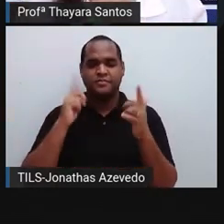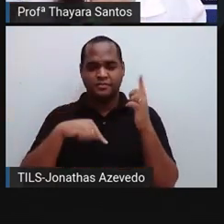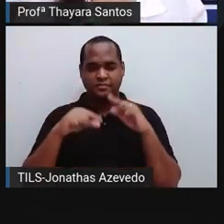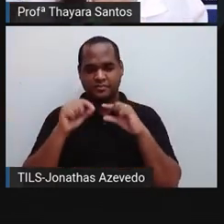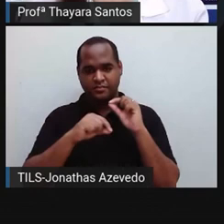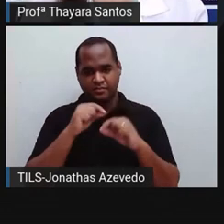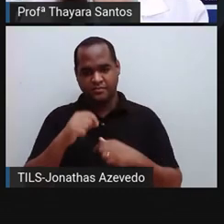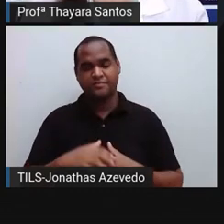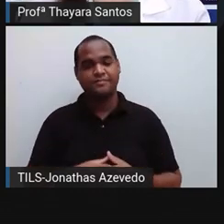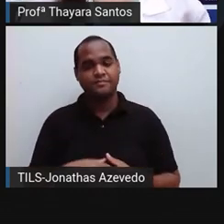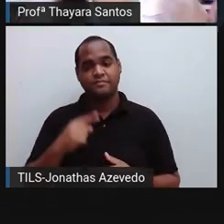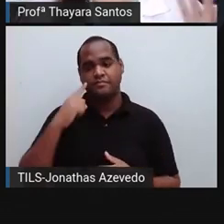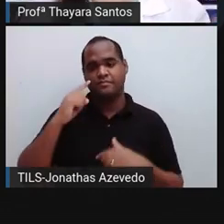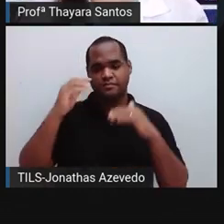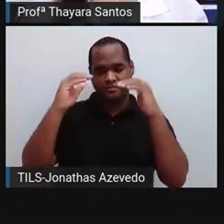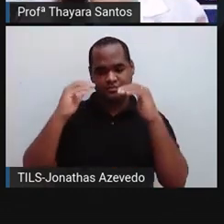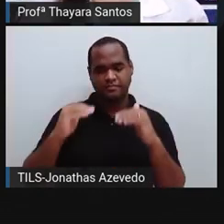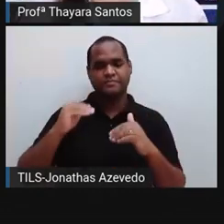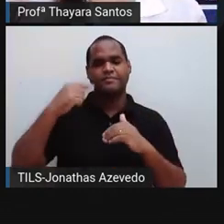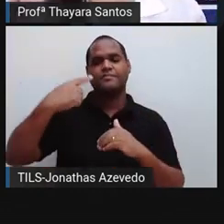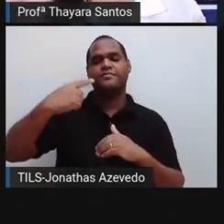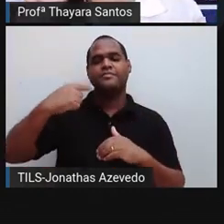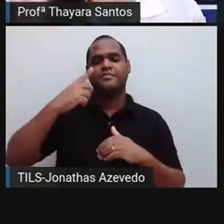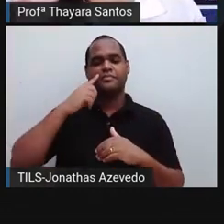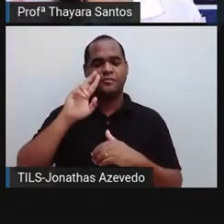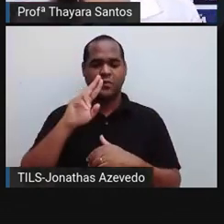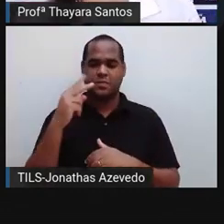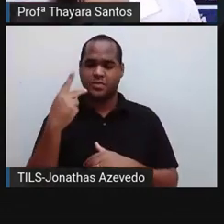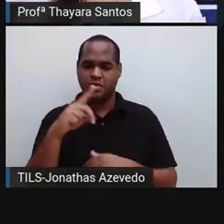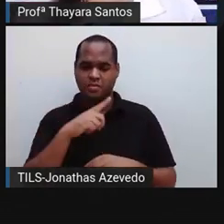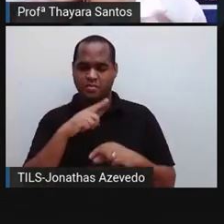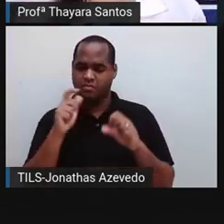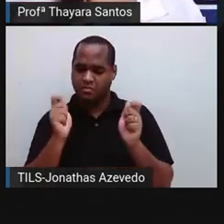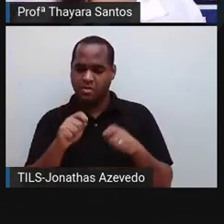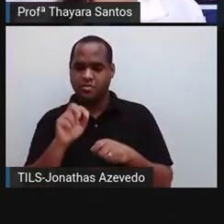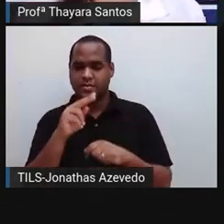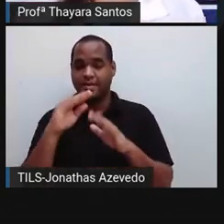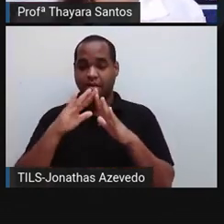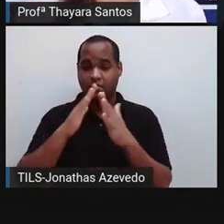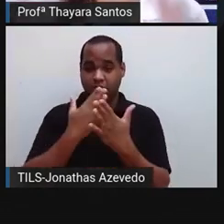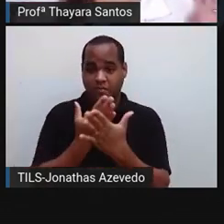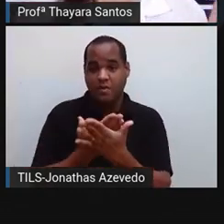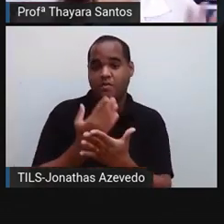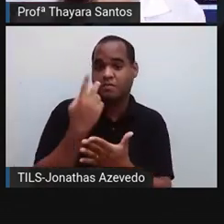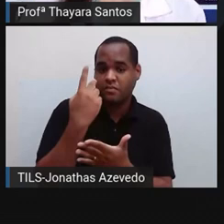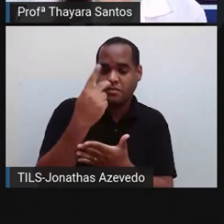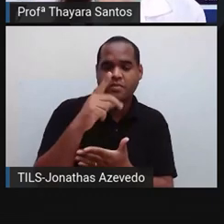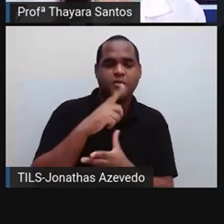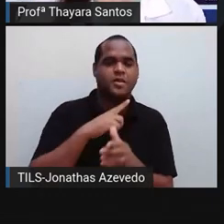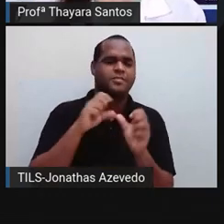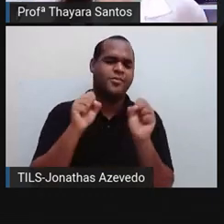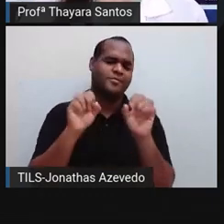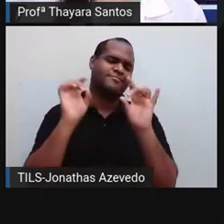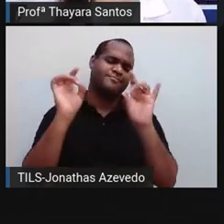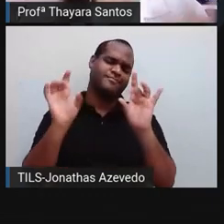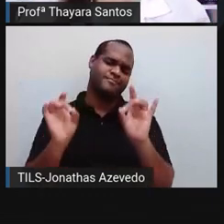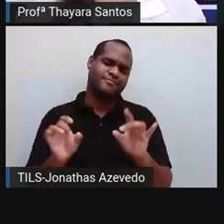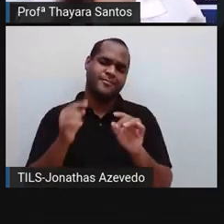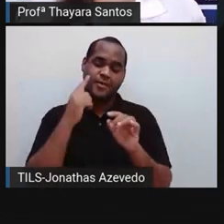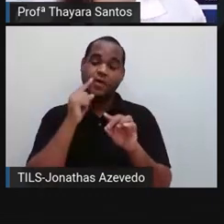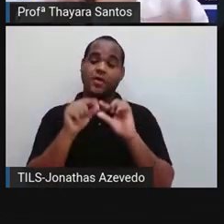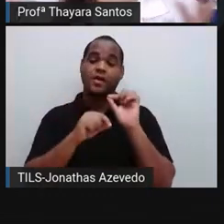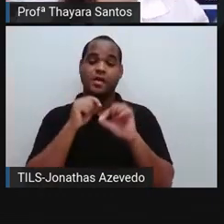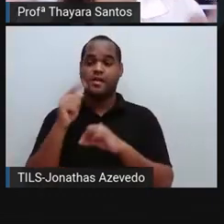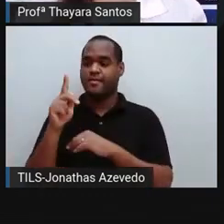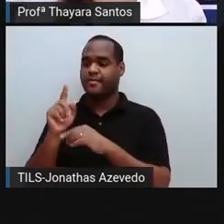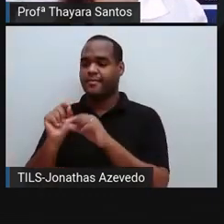na primeira posição. Então, se vocês quiserem, inclusive, botar do lado do nome de vocês a escola que vocês estudam, vai ser maravilhoso para a gente saber quem são os